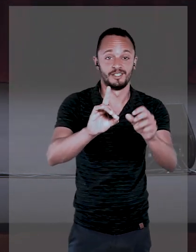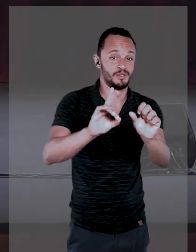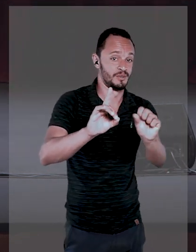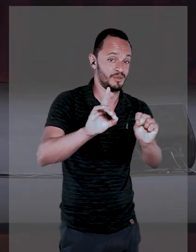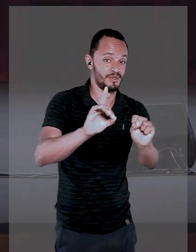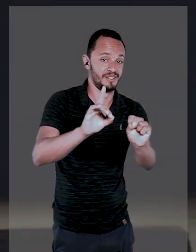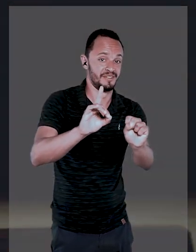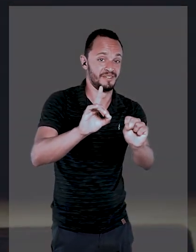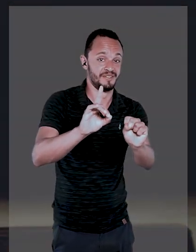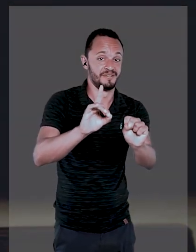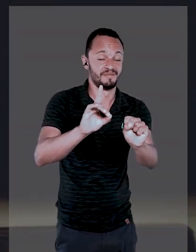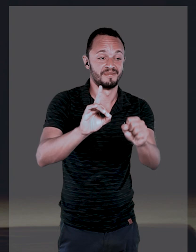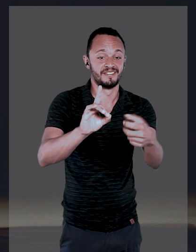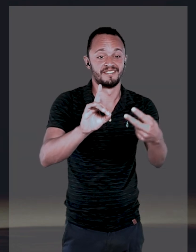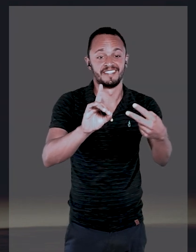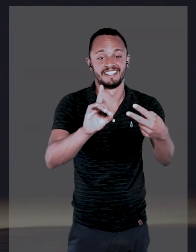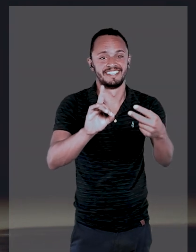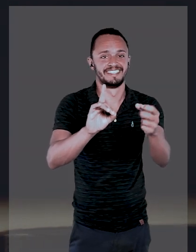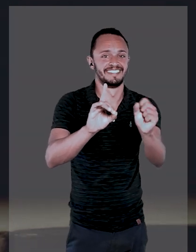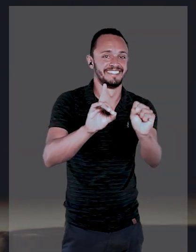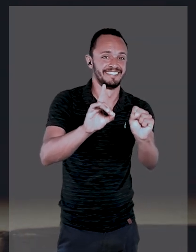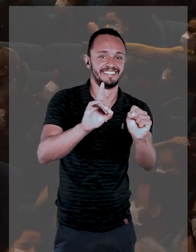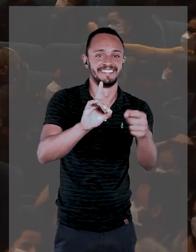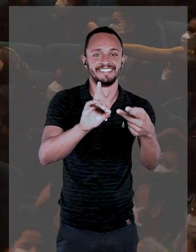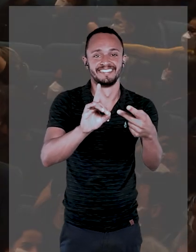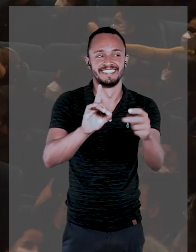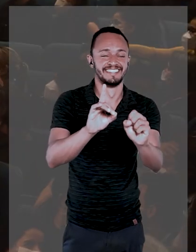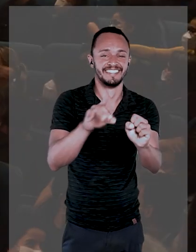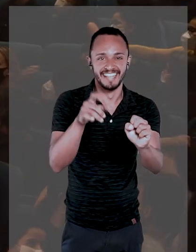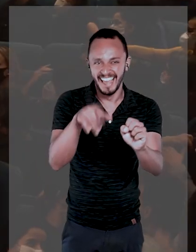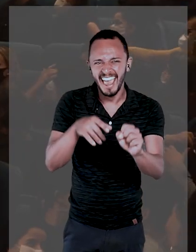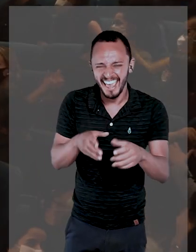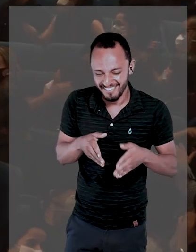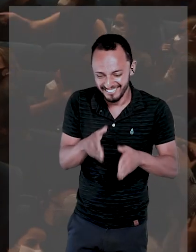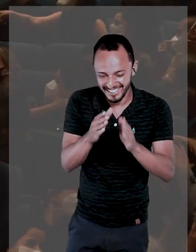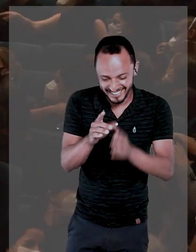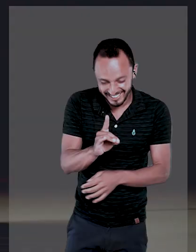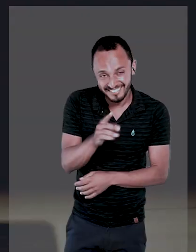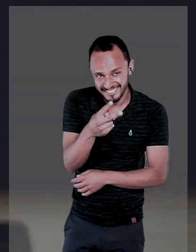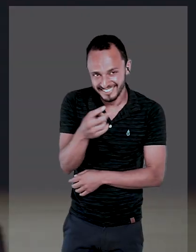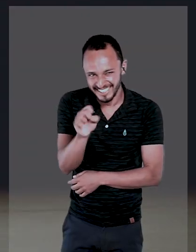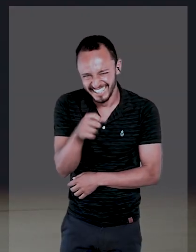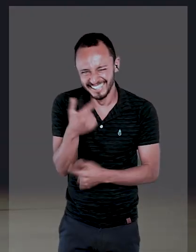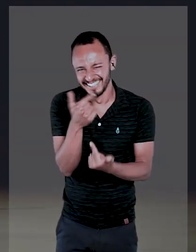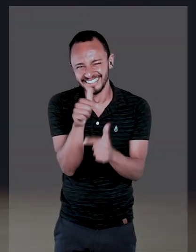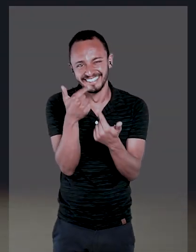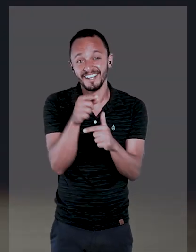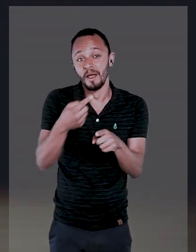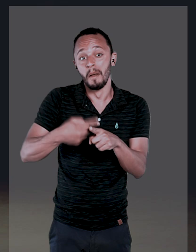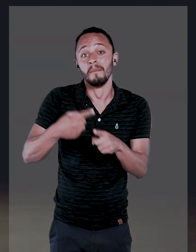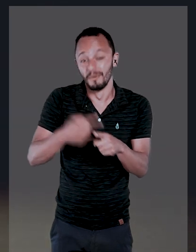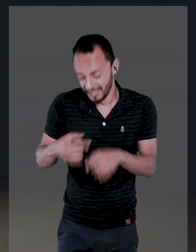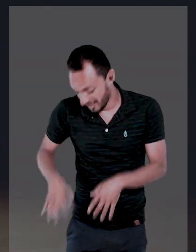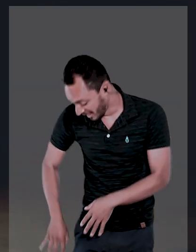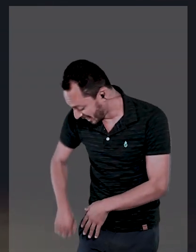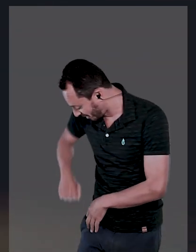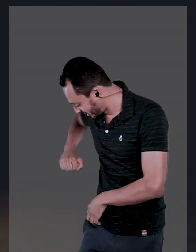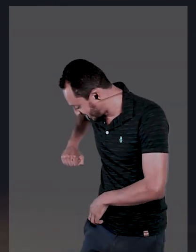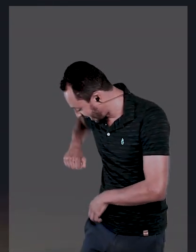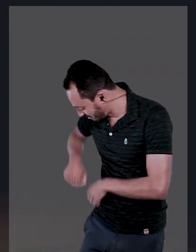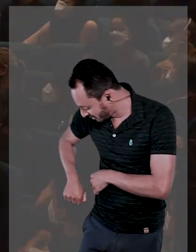Fila D 28. Quem é fila D 28? Você é fila D